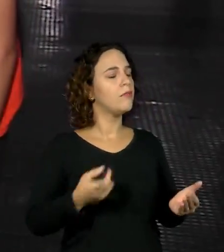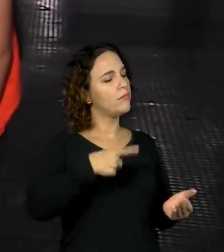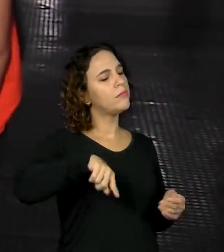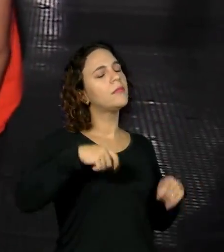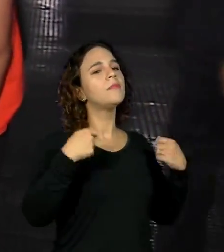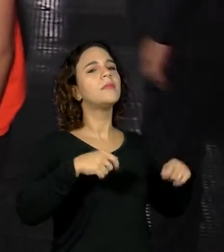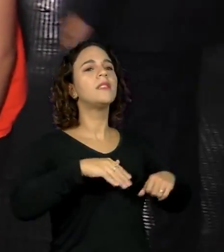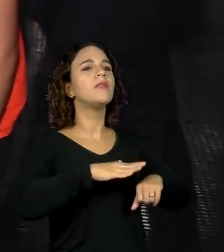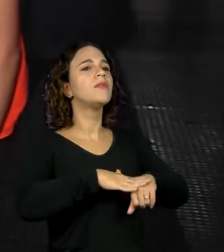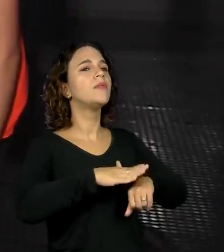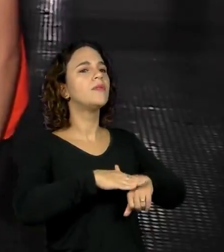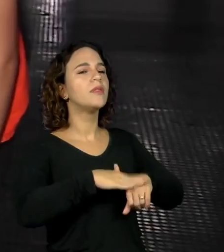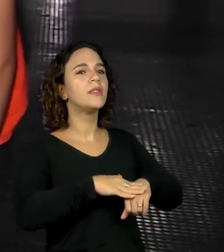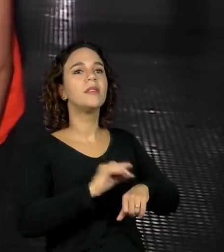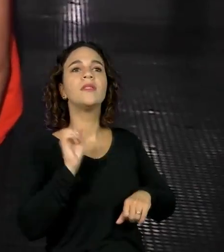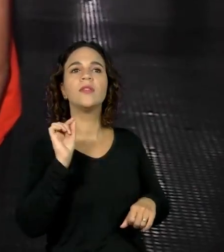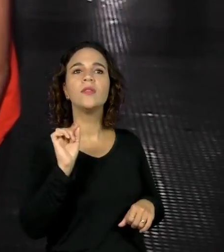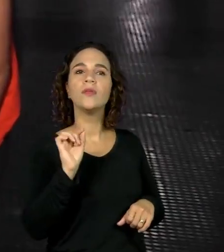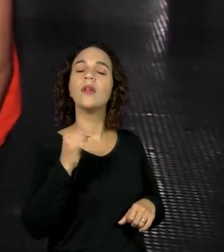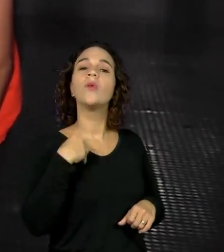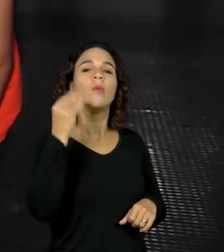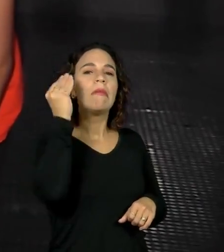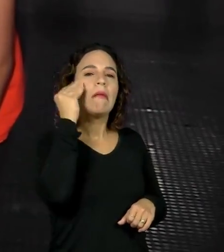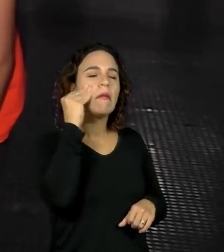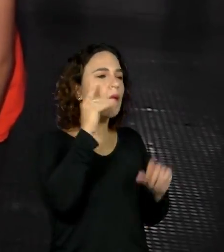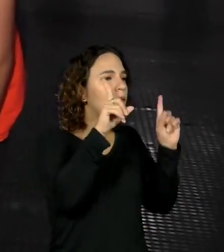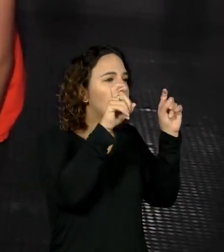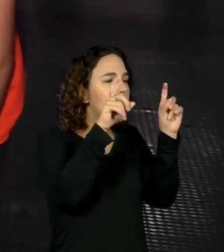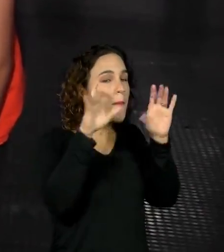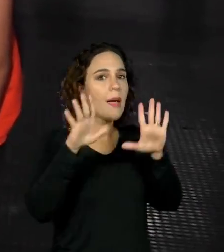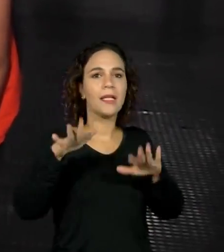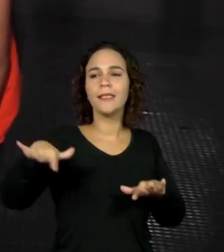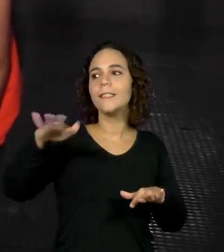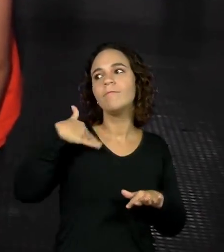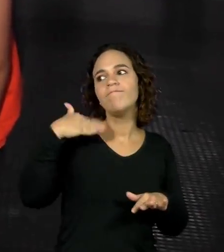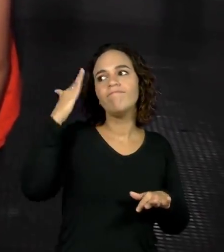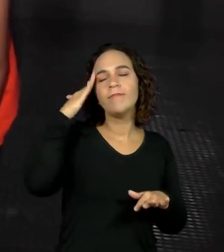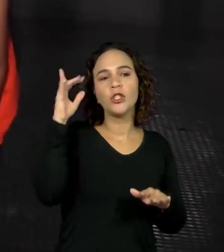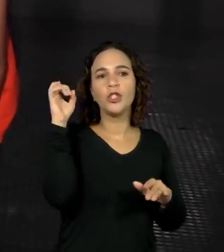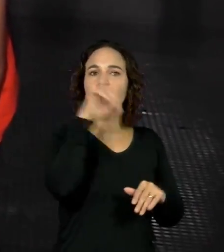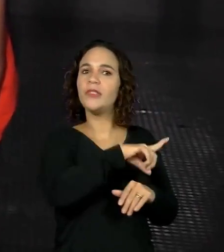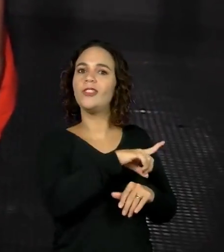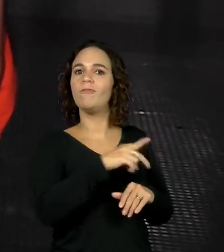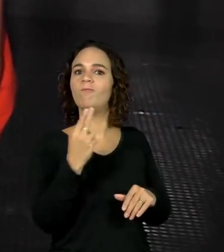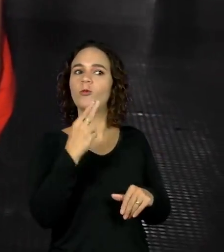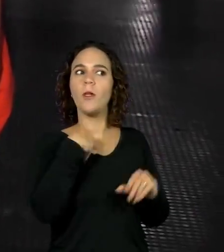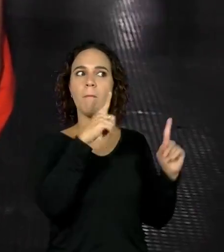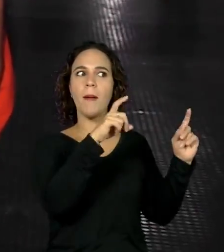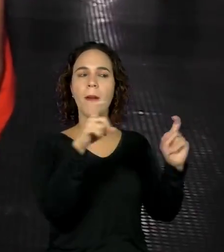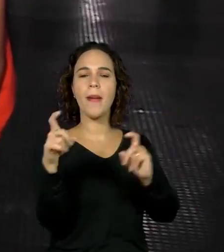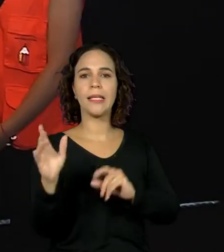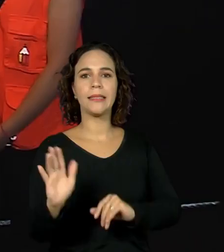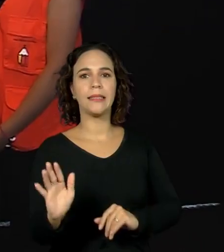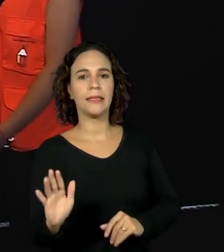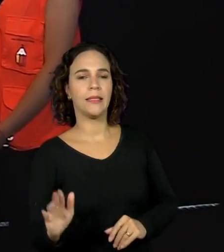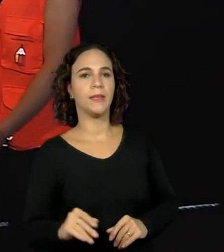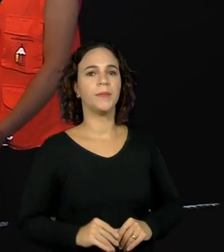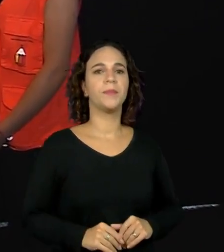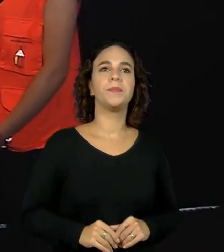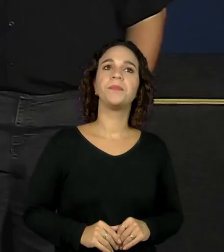geralmente, nas coberturas que eu faço, é tirar bastante foto. Aqui eu estou sentindo que ainda não tem tanta possibilidade para isso.